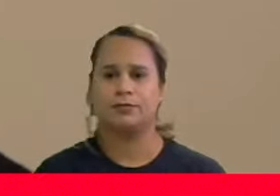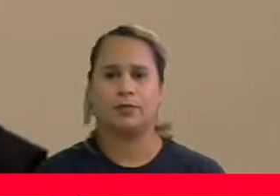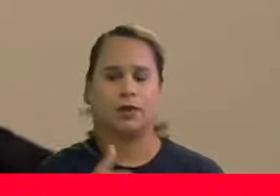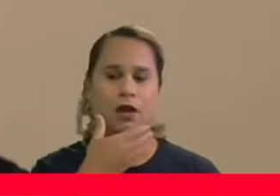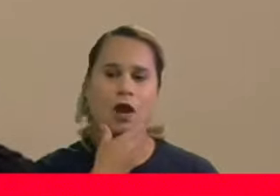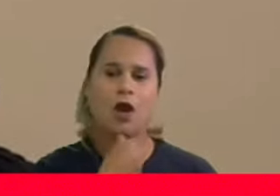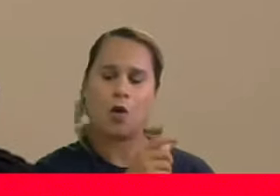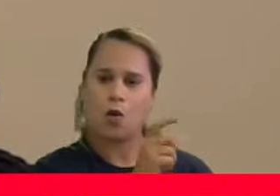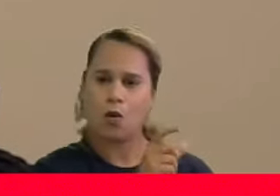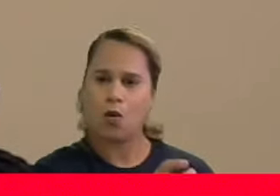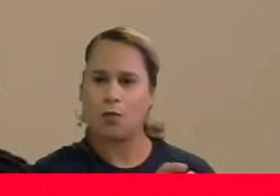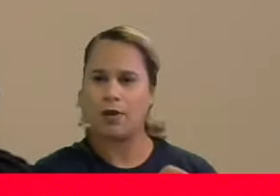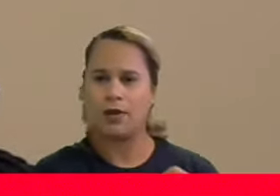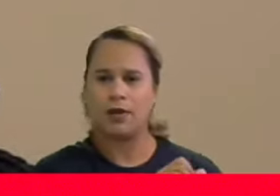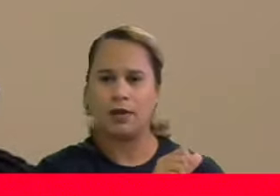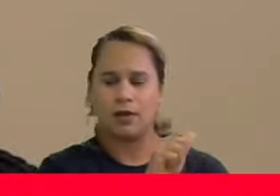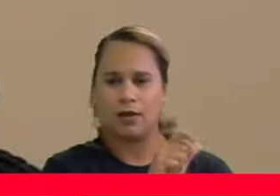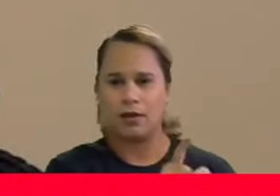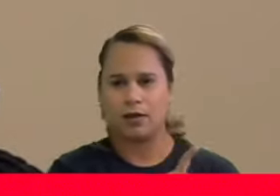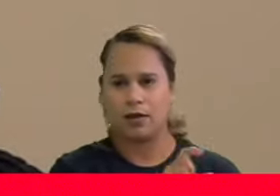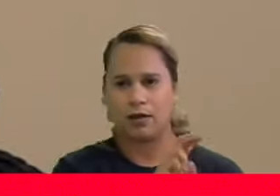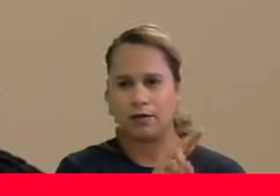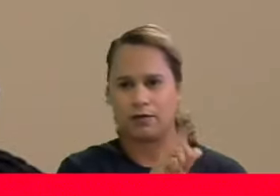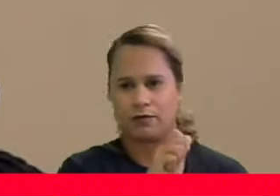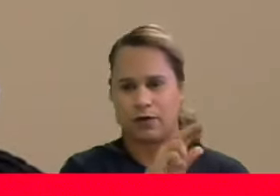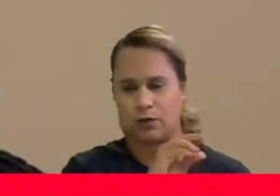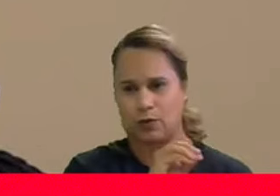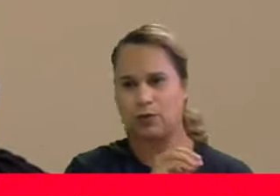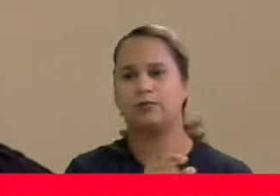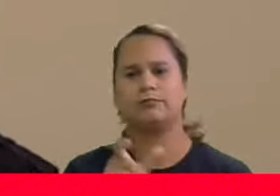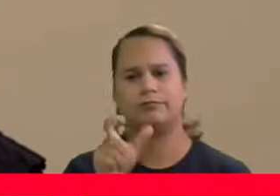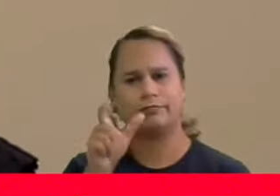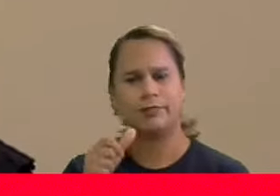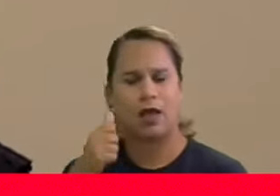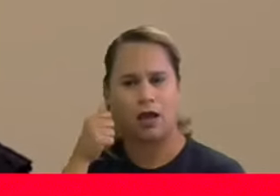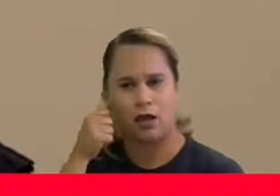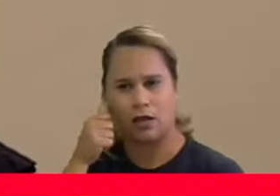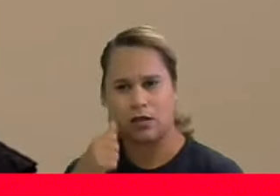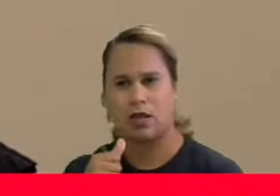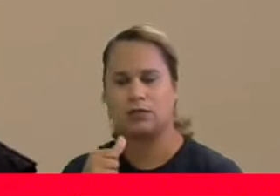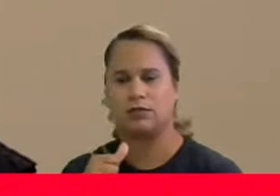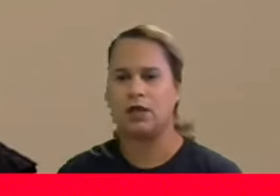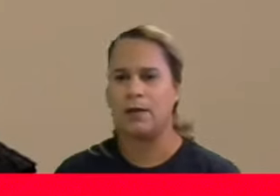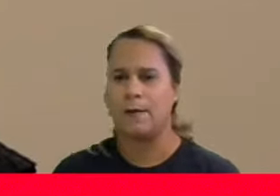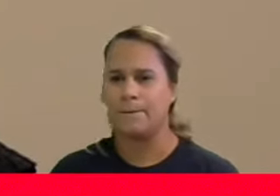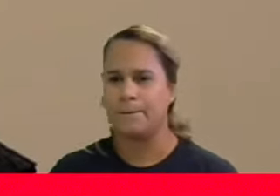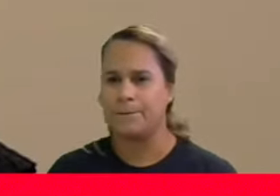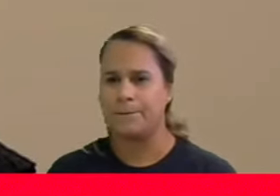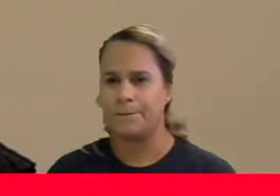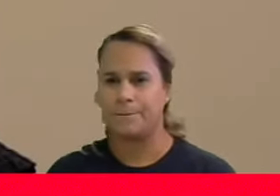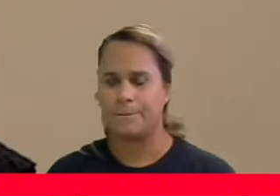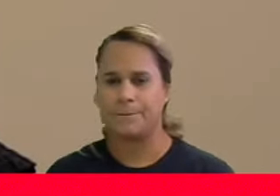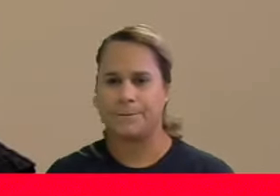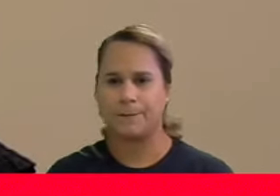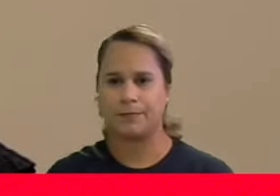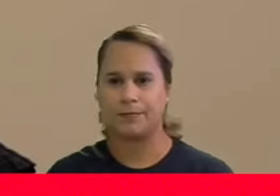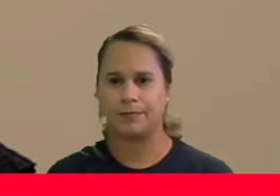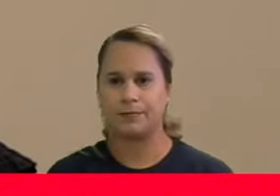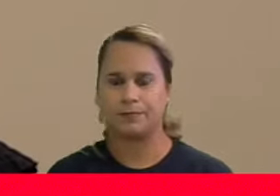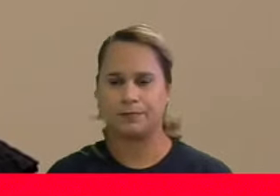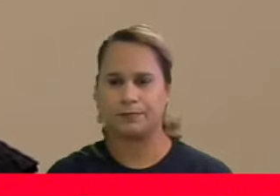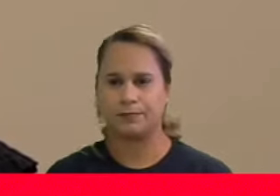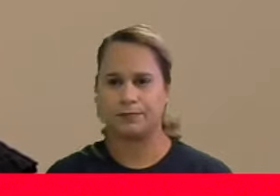abre aspas, tíbios oradores da esquina, fecha aspas, como aventado pelo ministro Tarcísio Vieira de